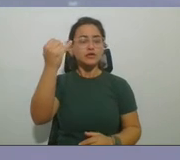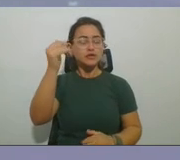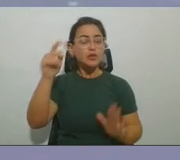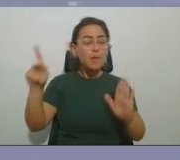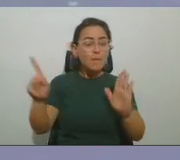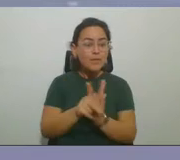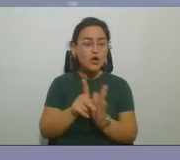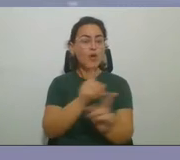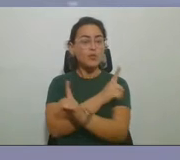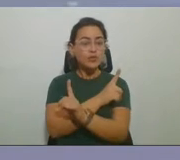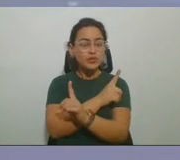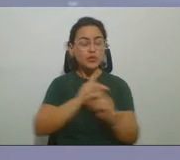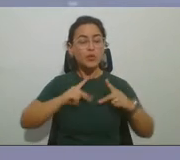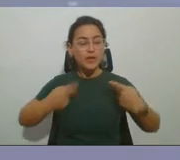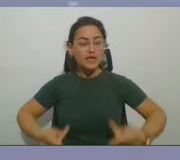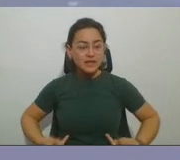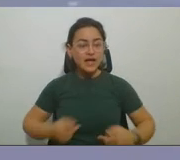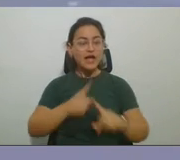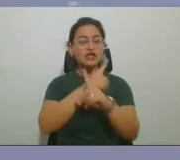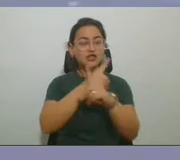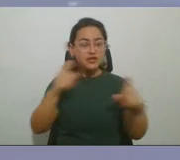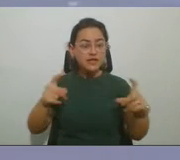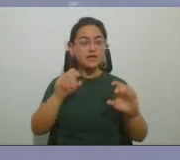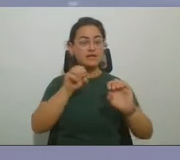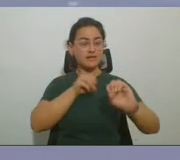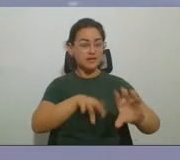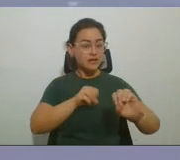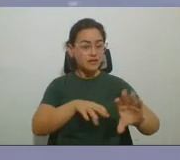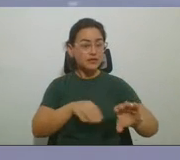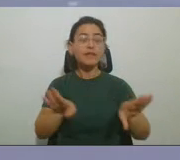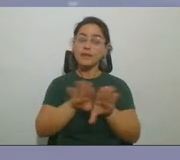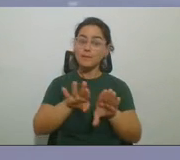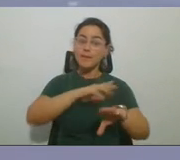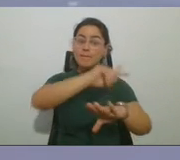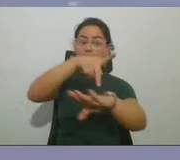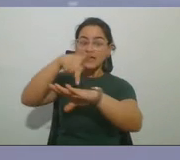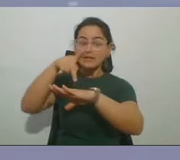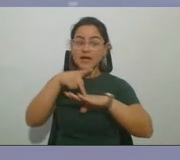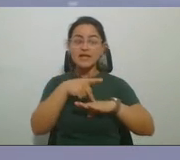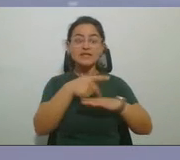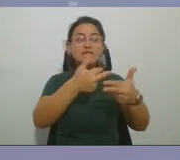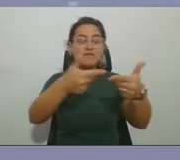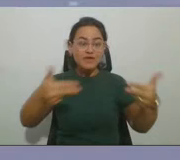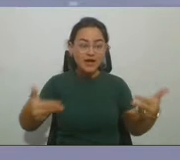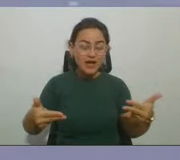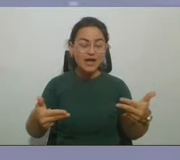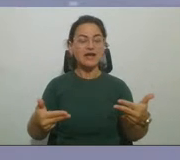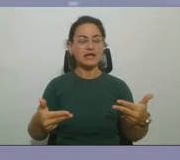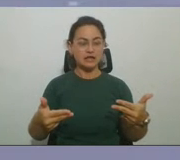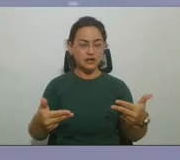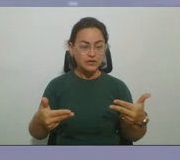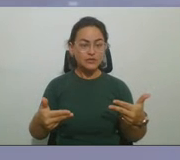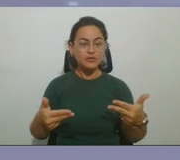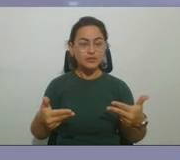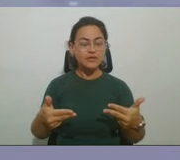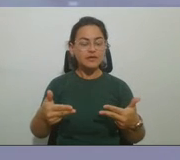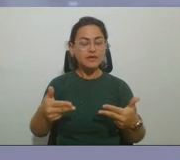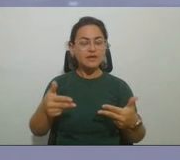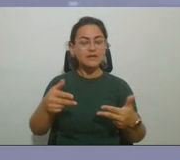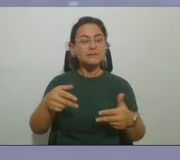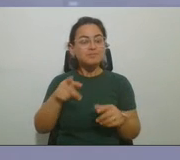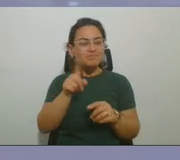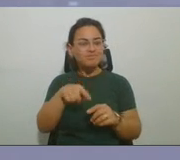ciências e educação e de abrangência ibero-americana no formato online, talvez tenha sido o